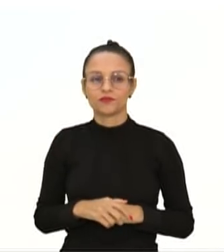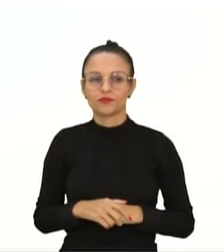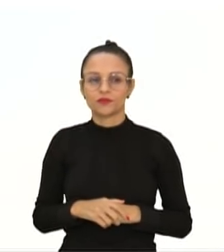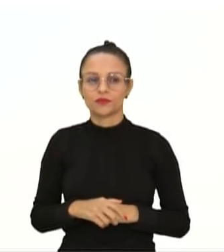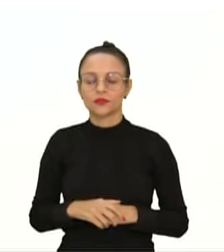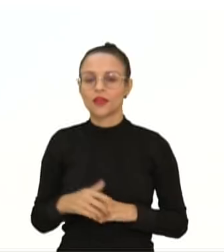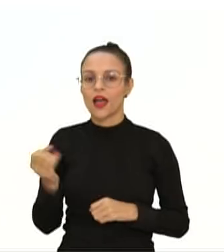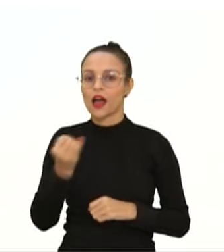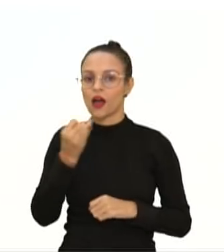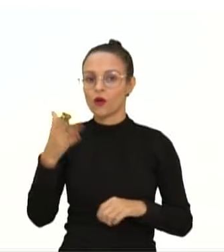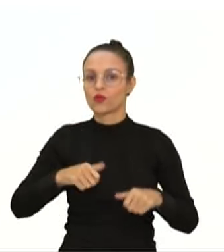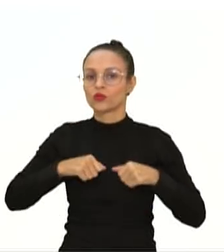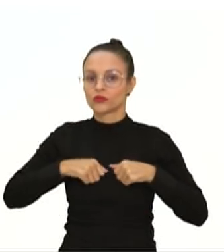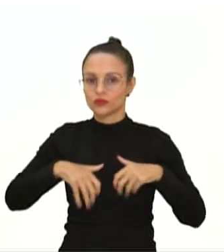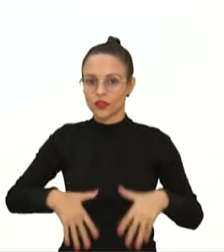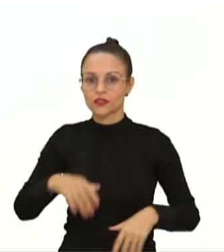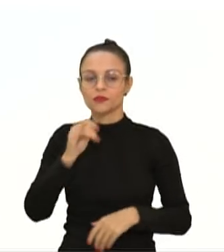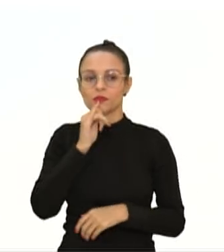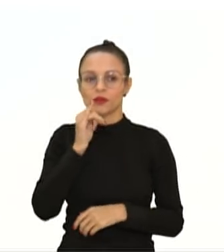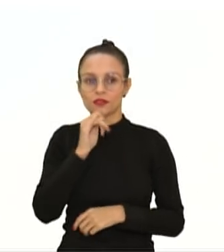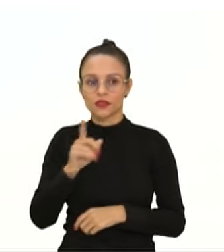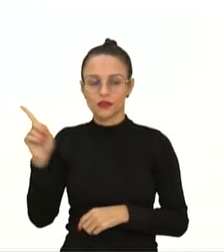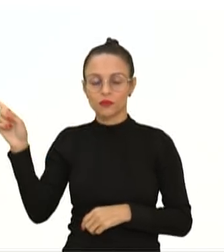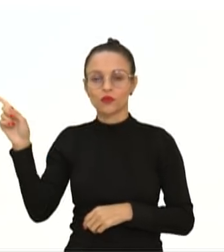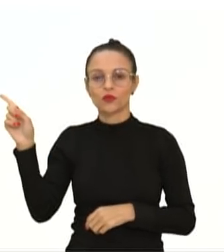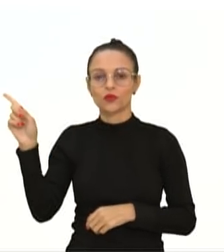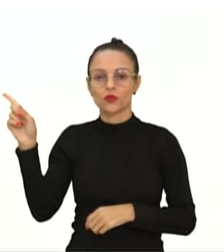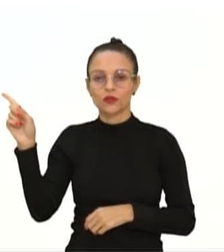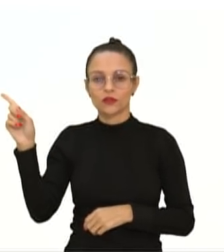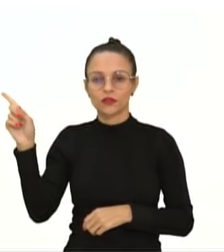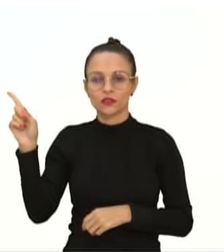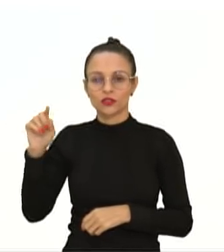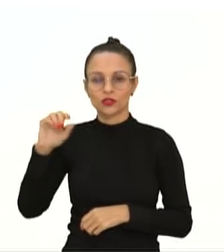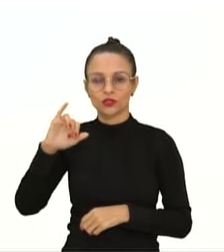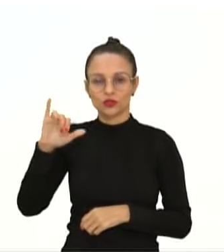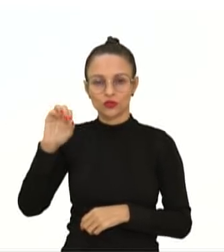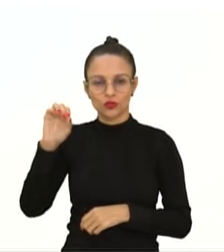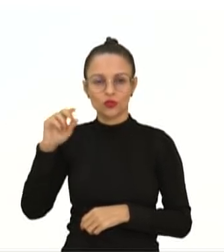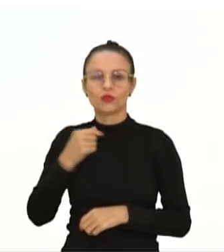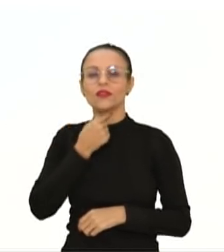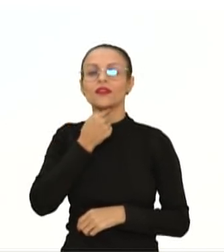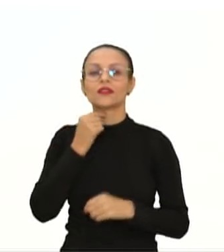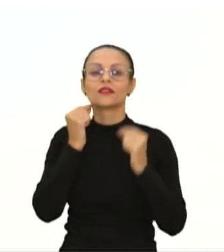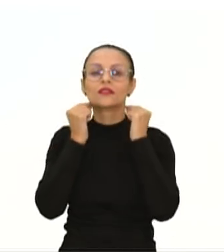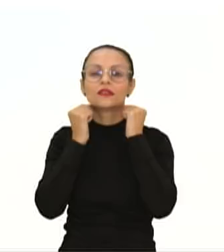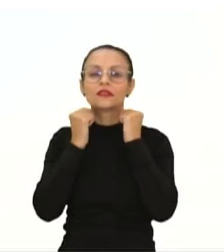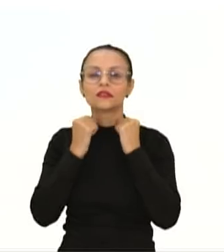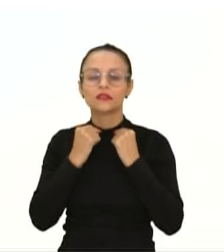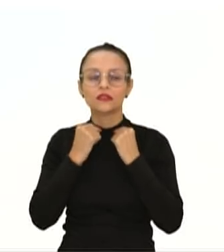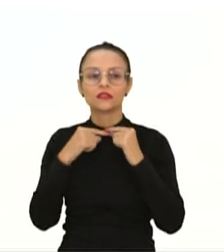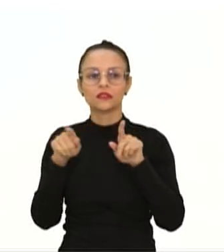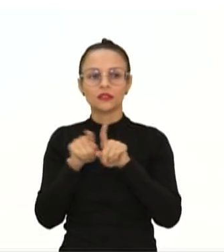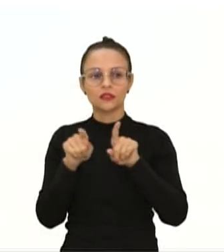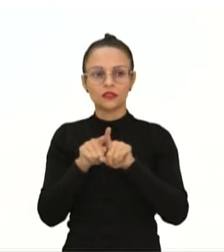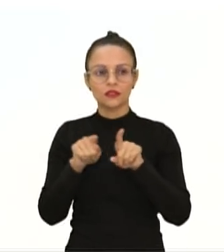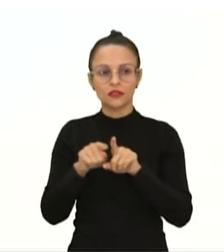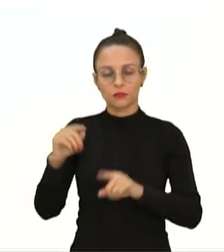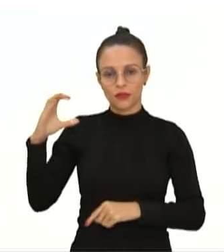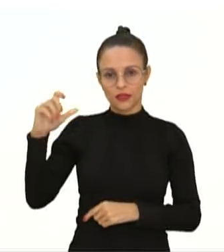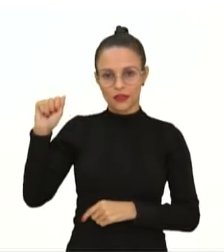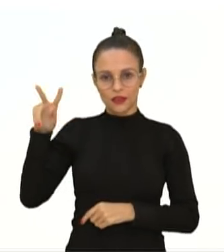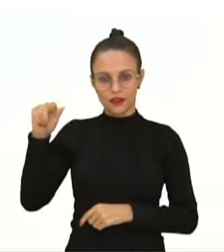alguns dos vasos sanguíneos importantes, por exemplo, a veia jugular, que passa no nosso pescoço, a veia